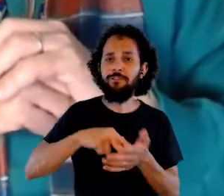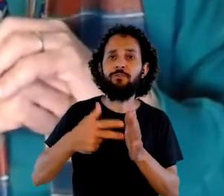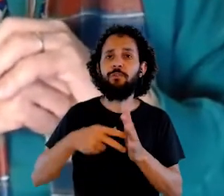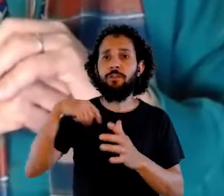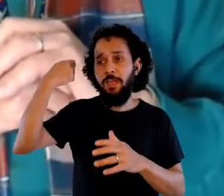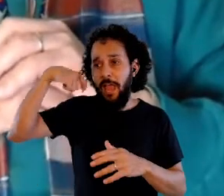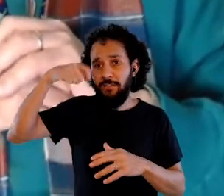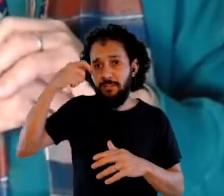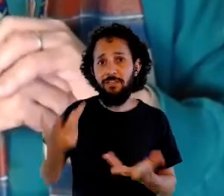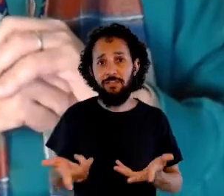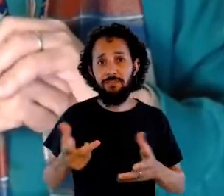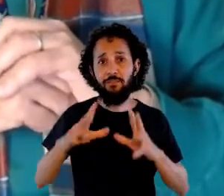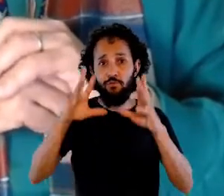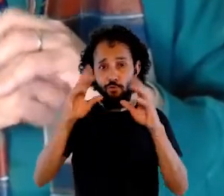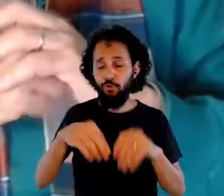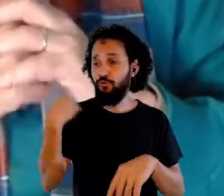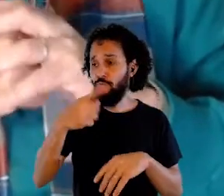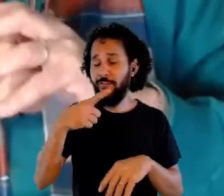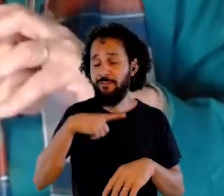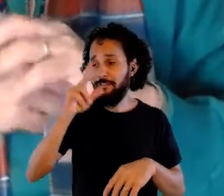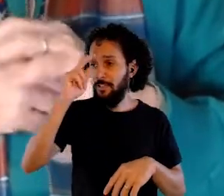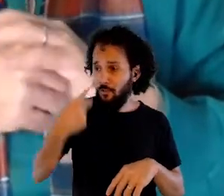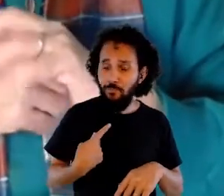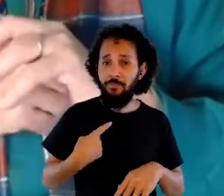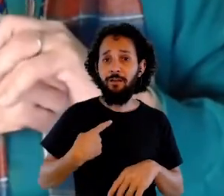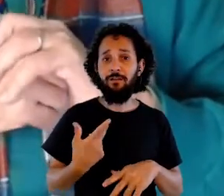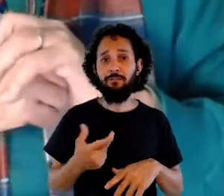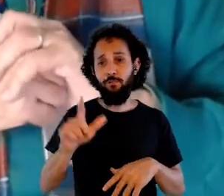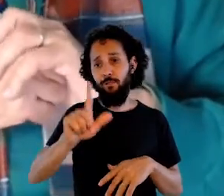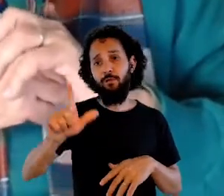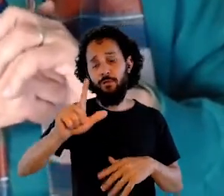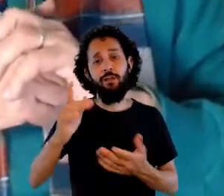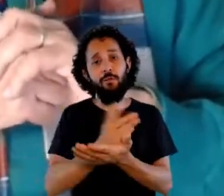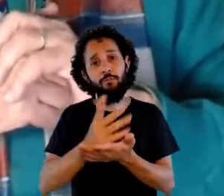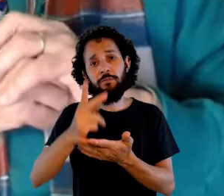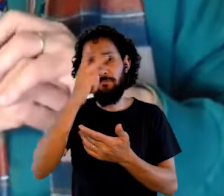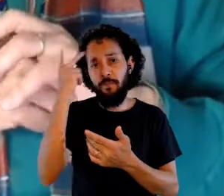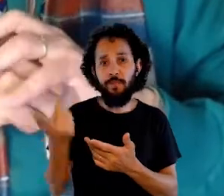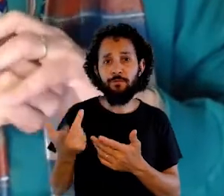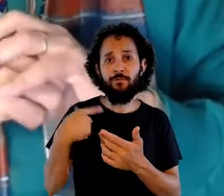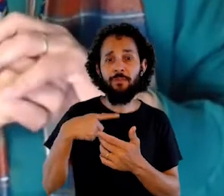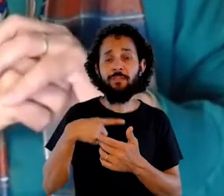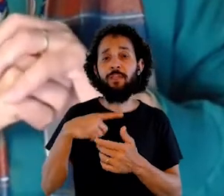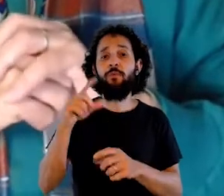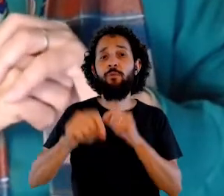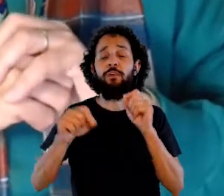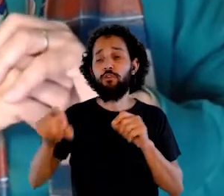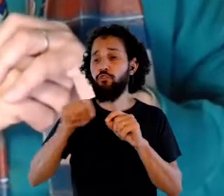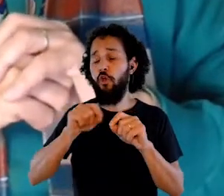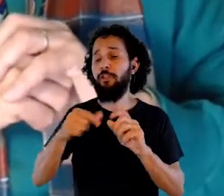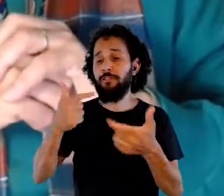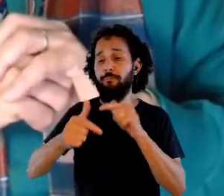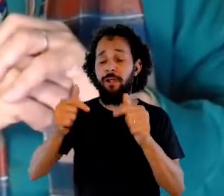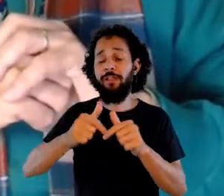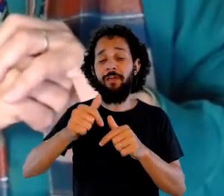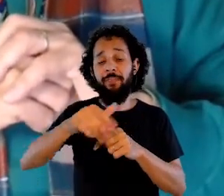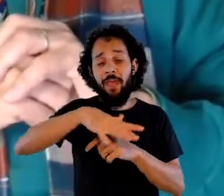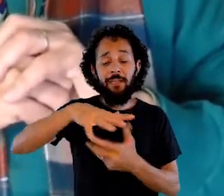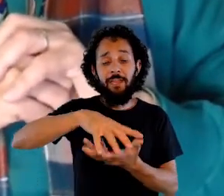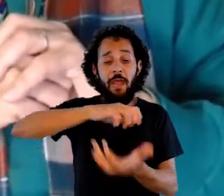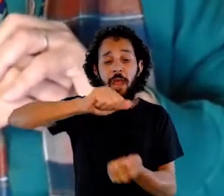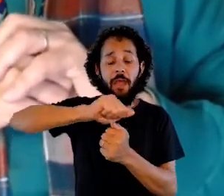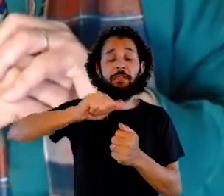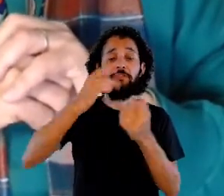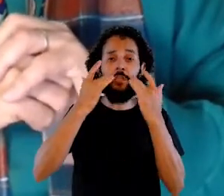nós seres humanos. E é claro que algumas pessoas entre nós decidem seguir a arte como uma profissão, mas essa arte